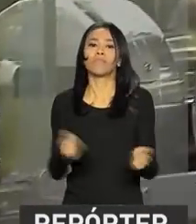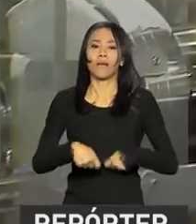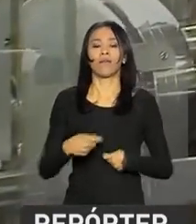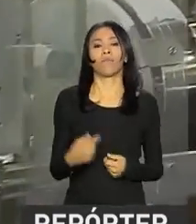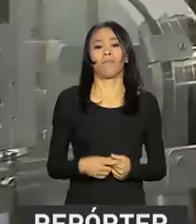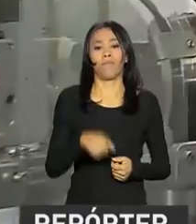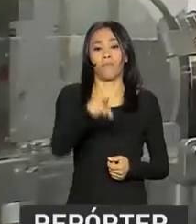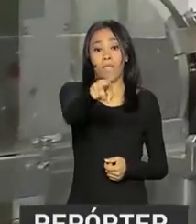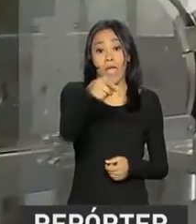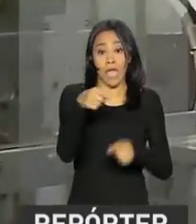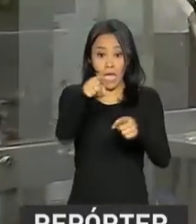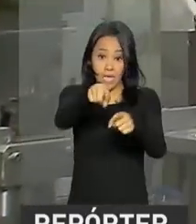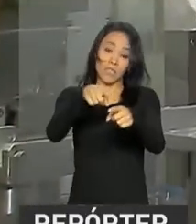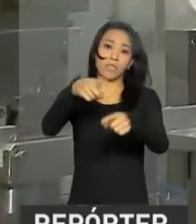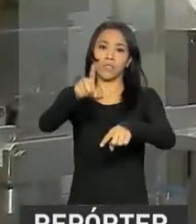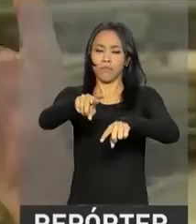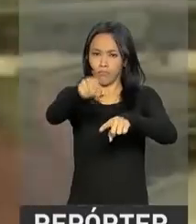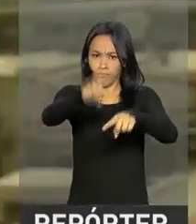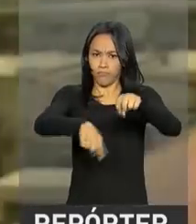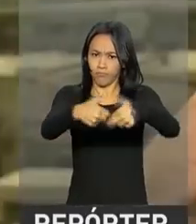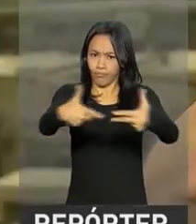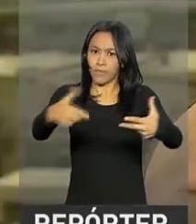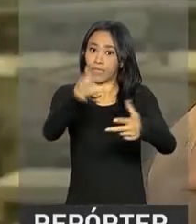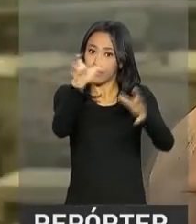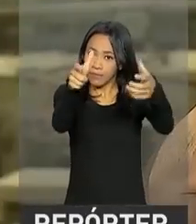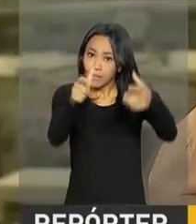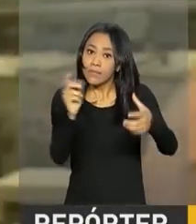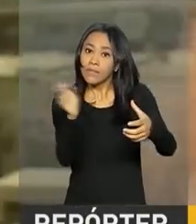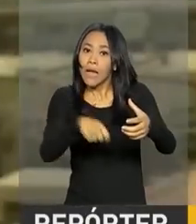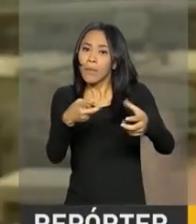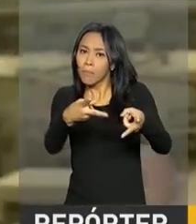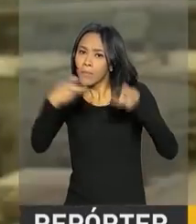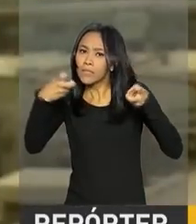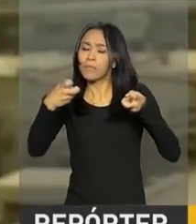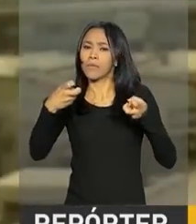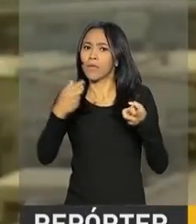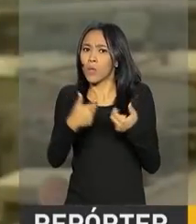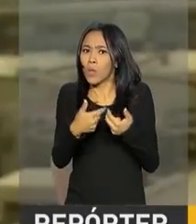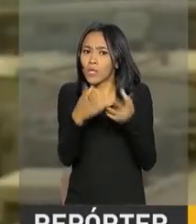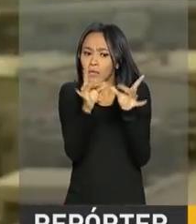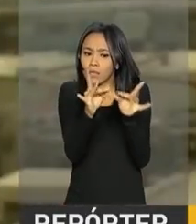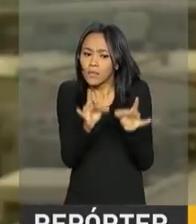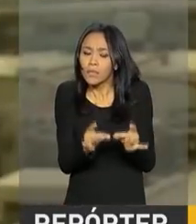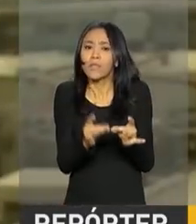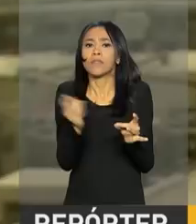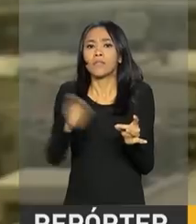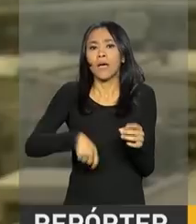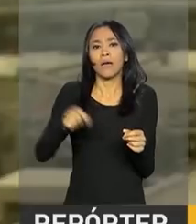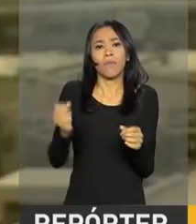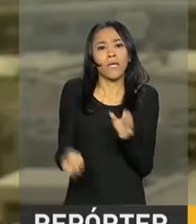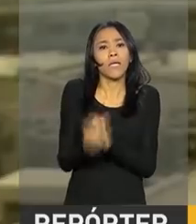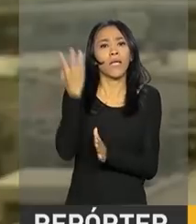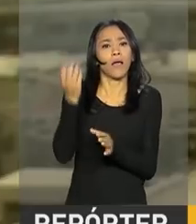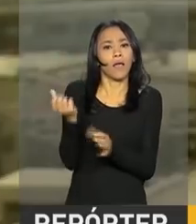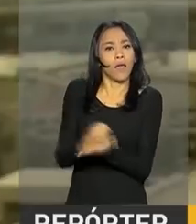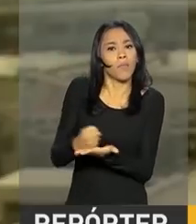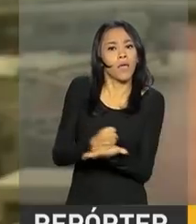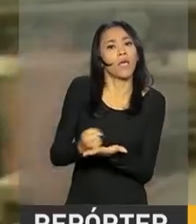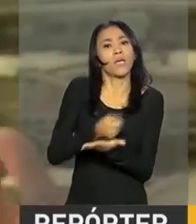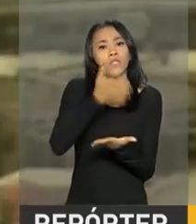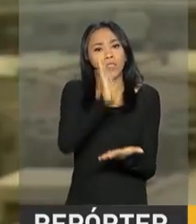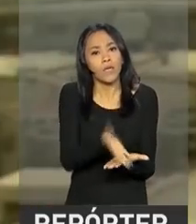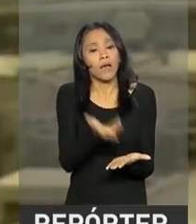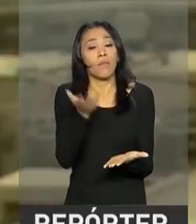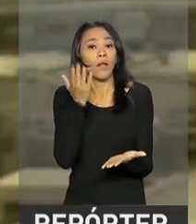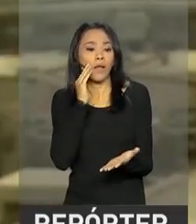esse consegue enxergar nessa escala e ajudar a desenvolver melhores remédios ou entender como que a doença funciona. Se